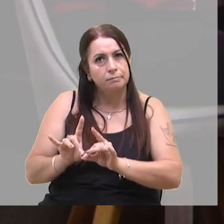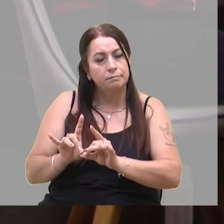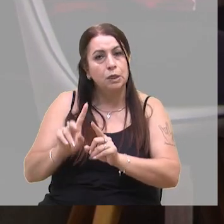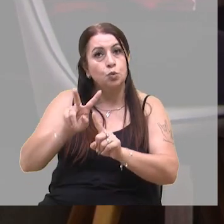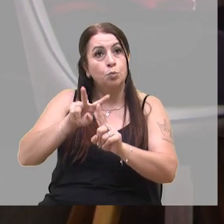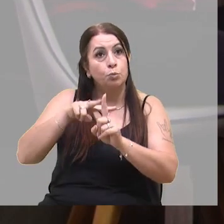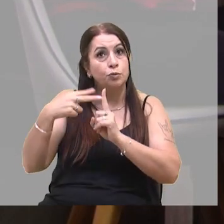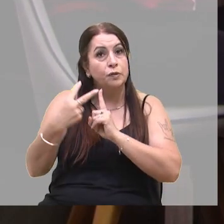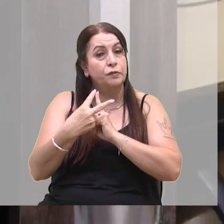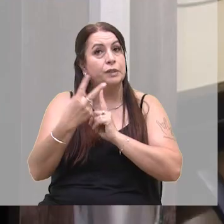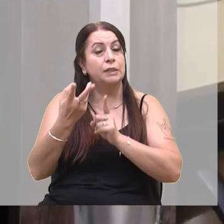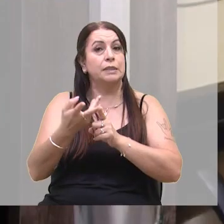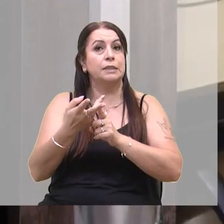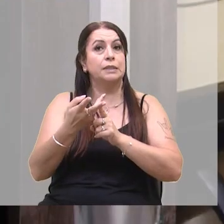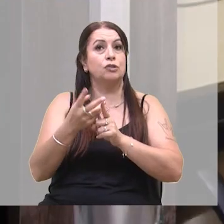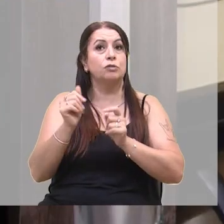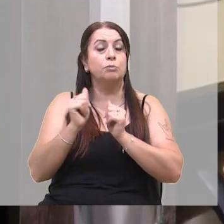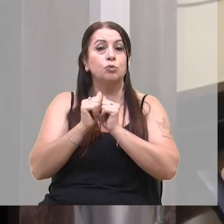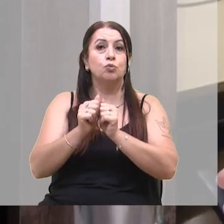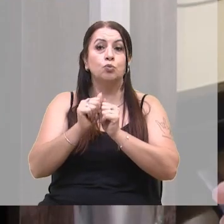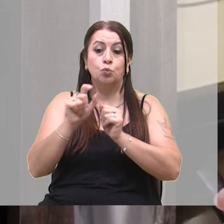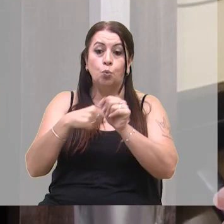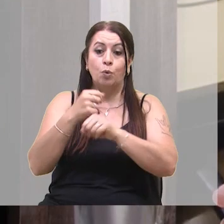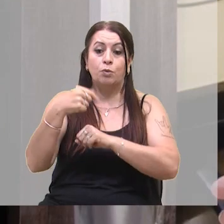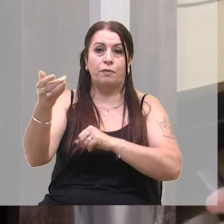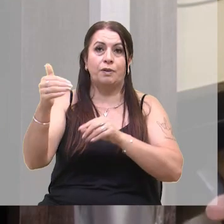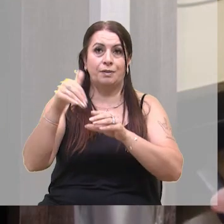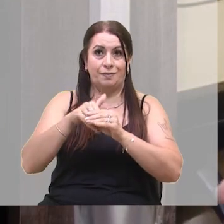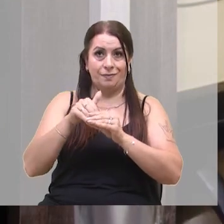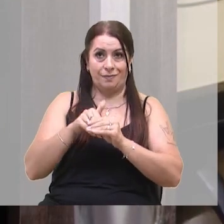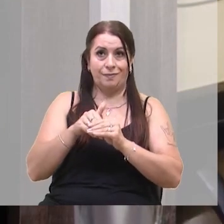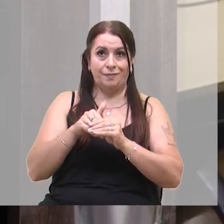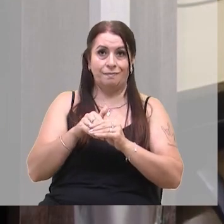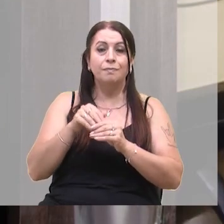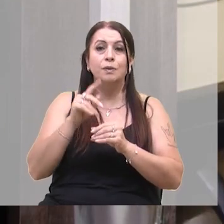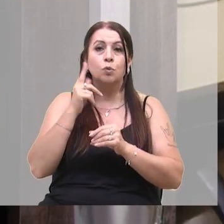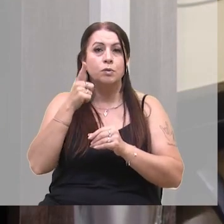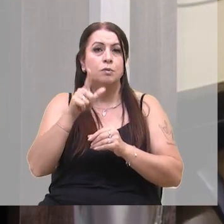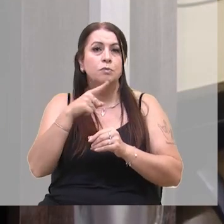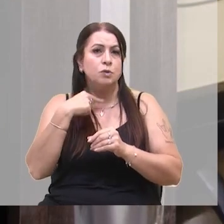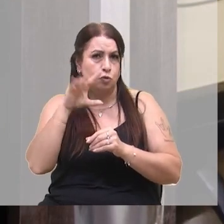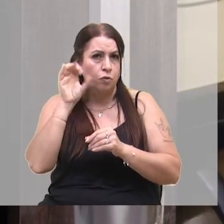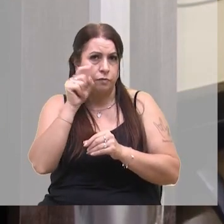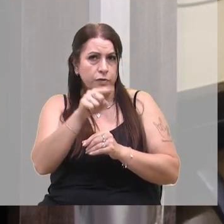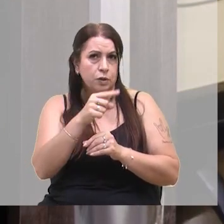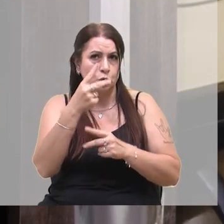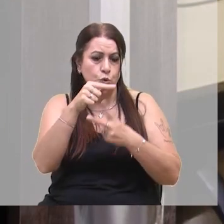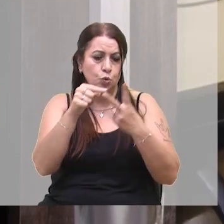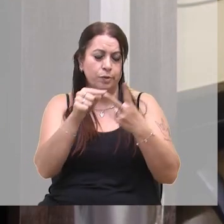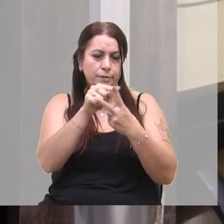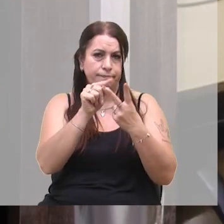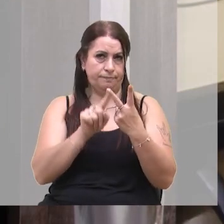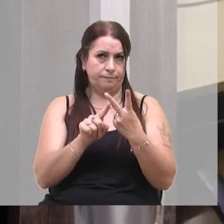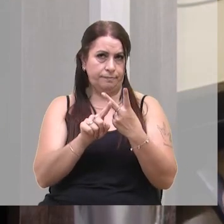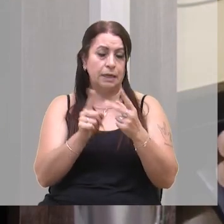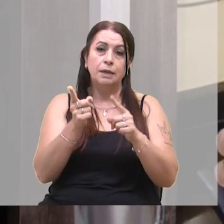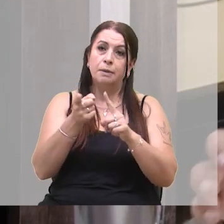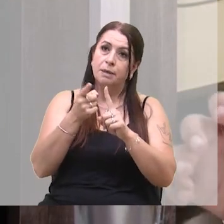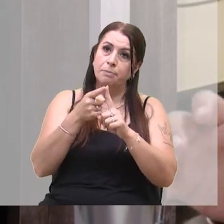na especificidade do ponto de vista de estarmos em um ano eleitoral, mas eu gostaria de ouvir da